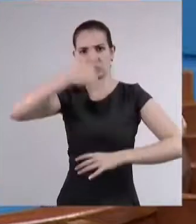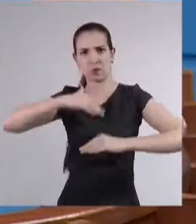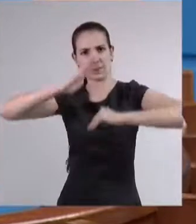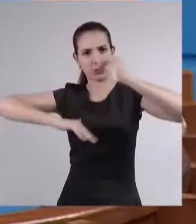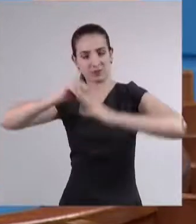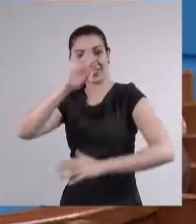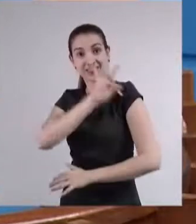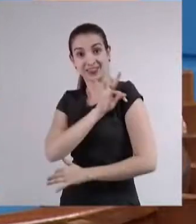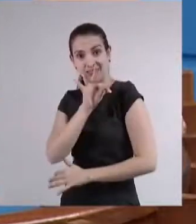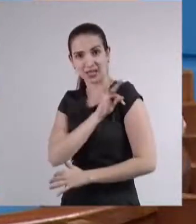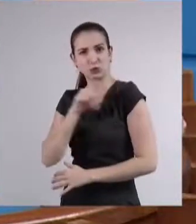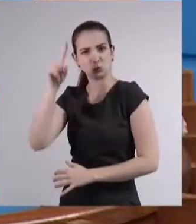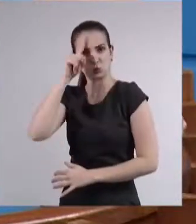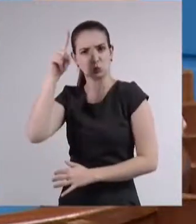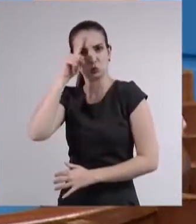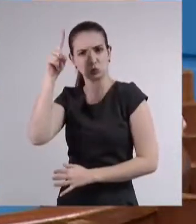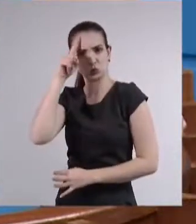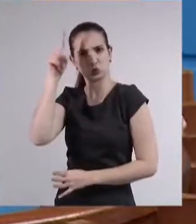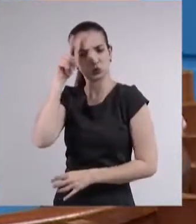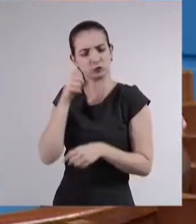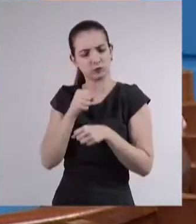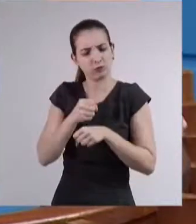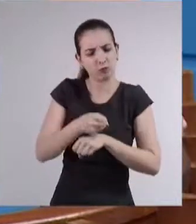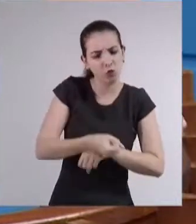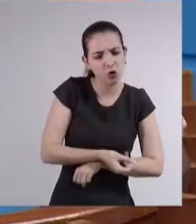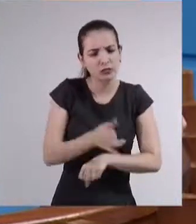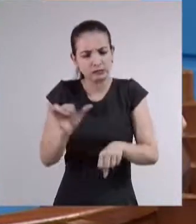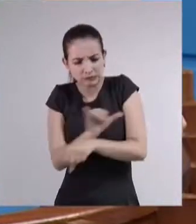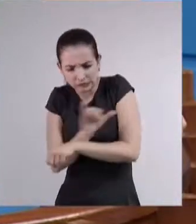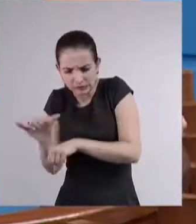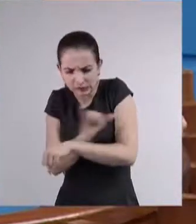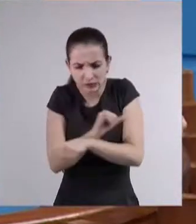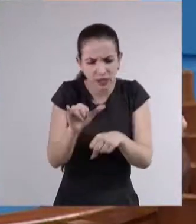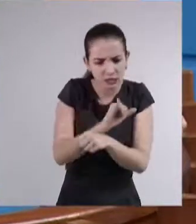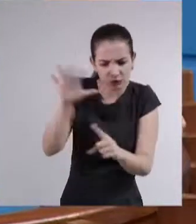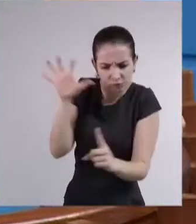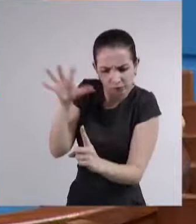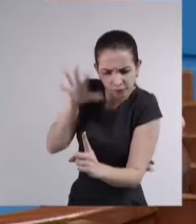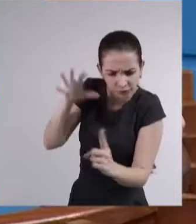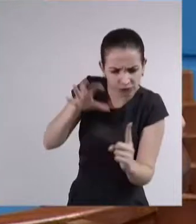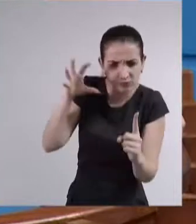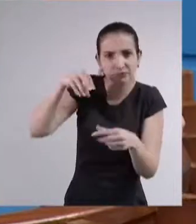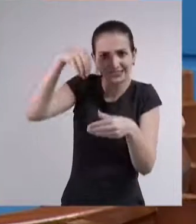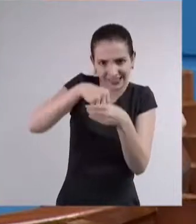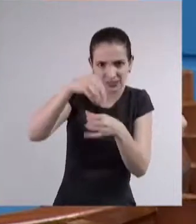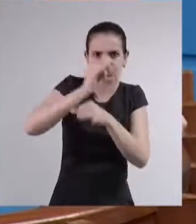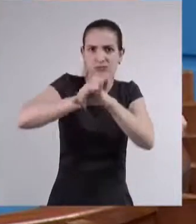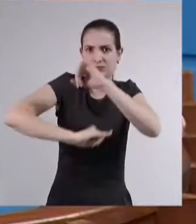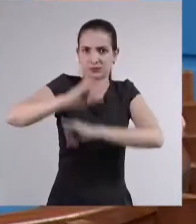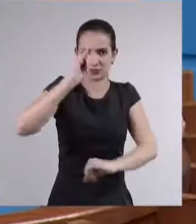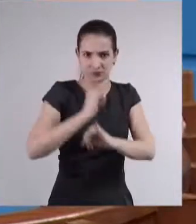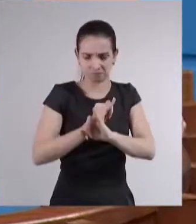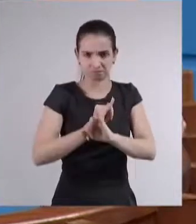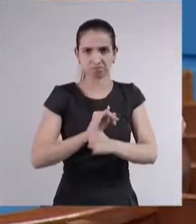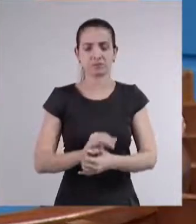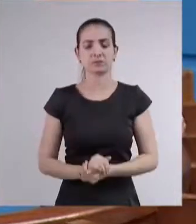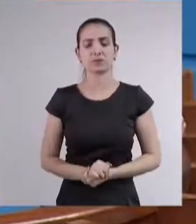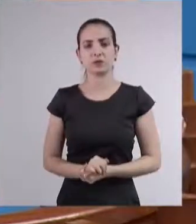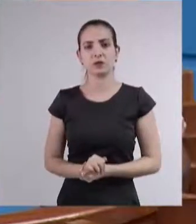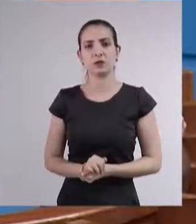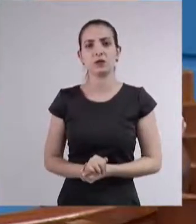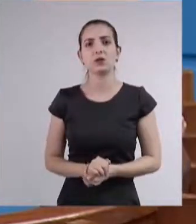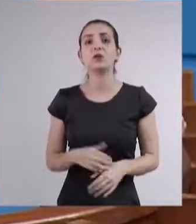se dedicam dia e noite para descobrir meios de influenciar pessoas, como que fizeram